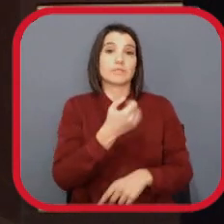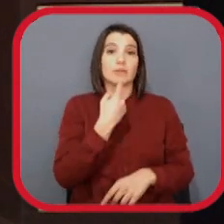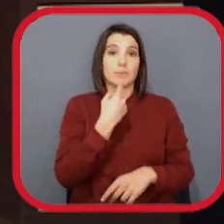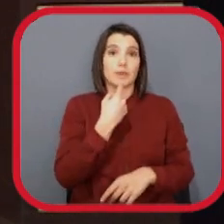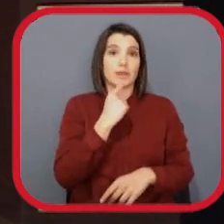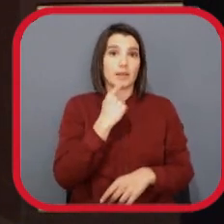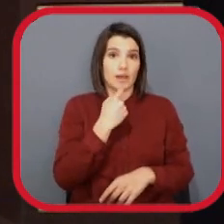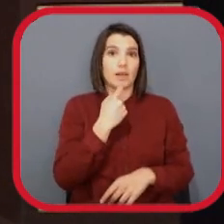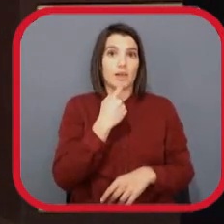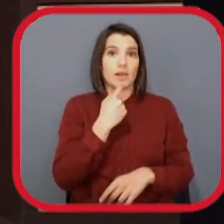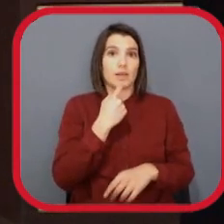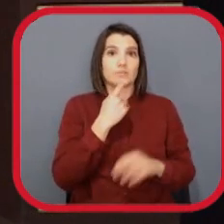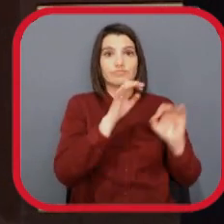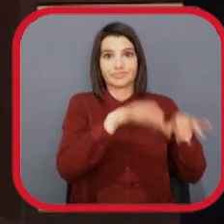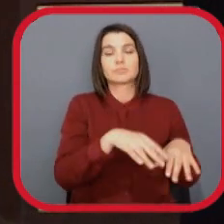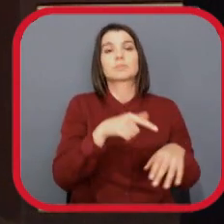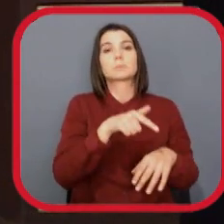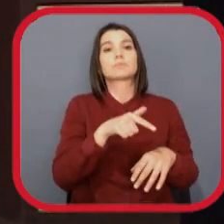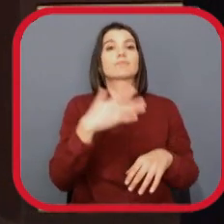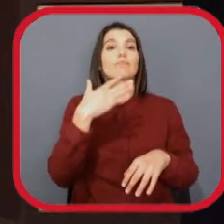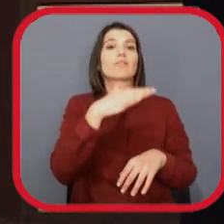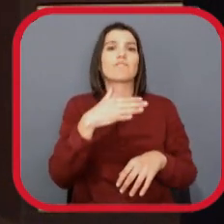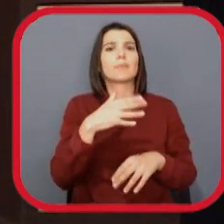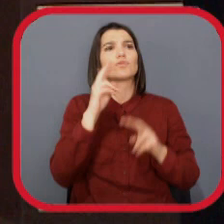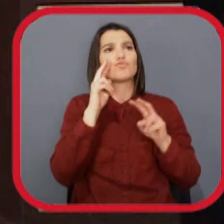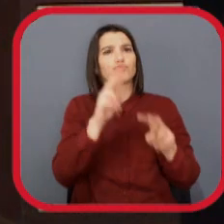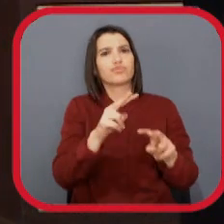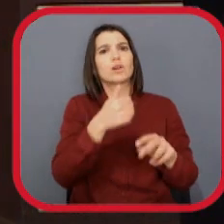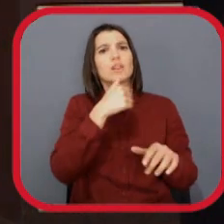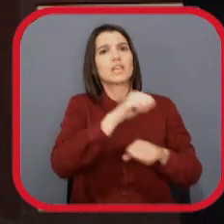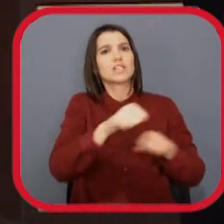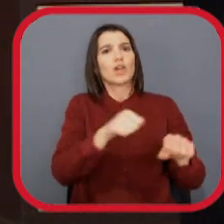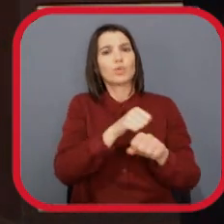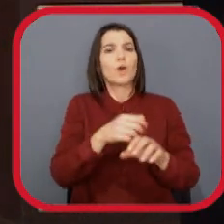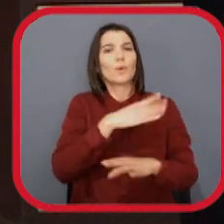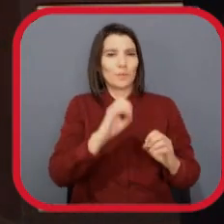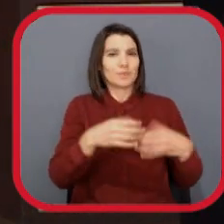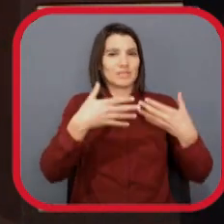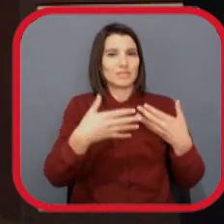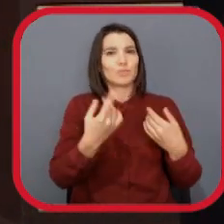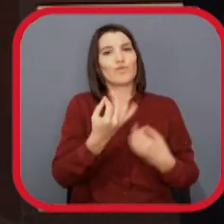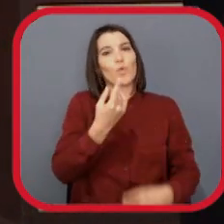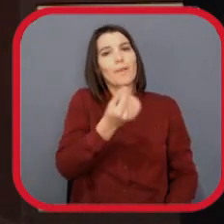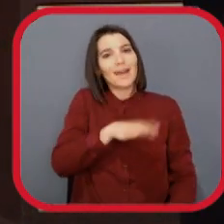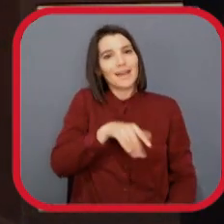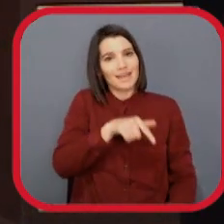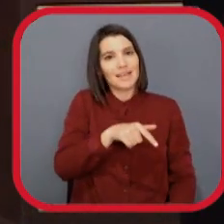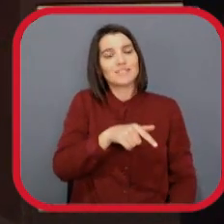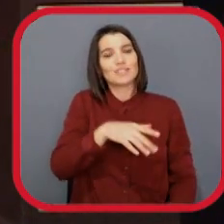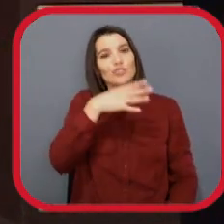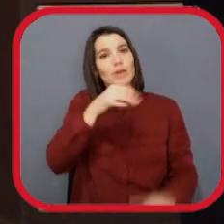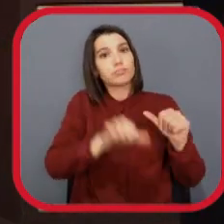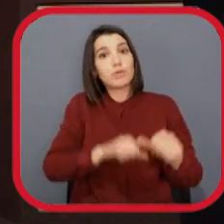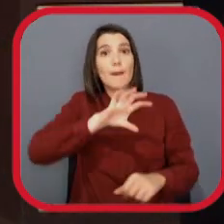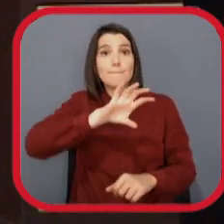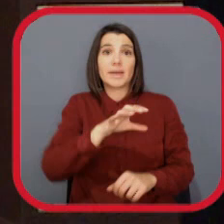Abril e era uma família que viveu a ditadura. O Conta-me original era narrado através dos olhos de uma criança